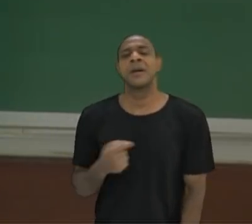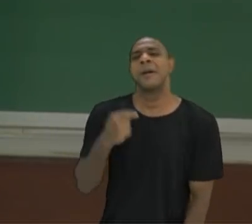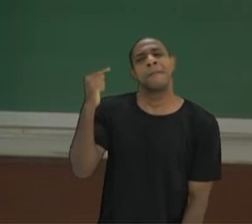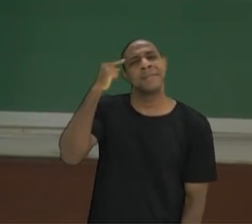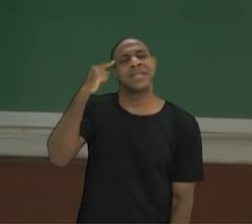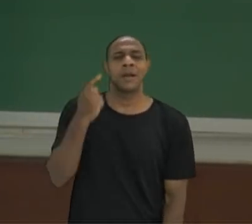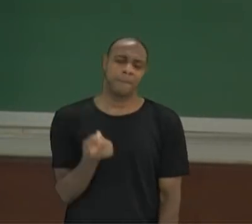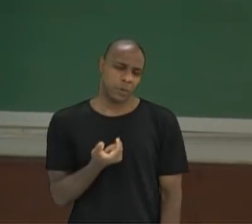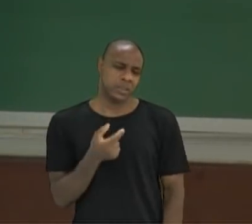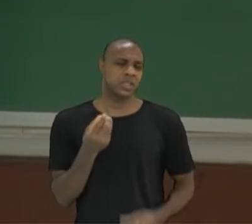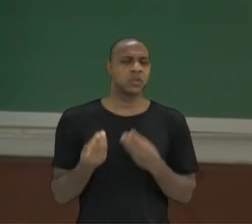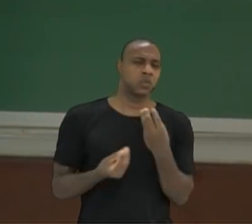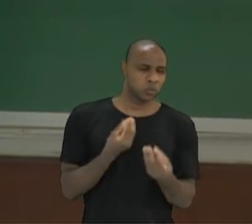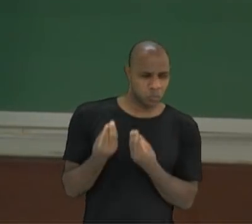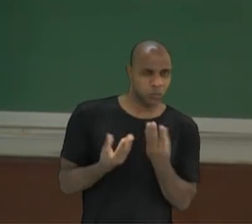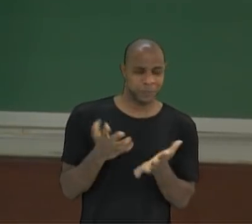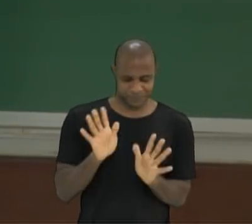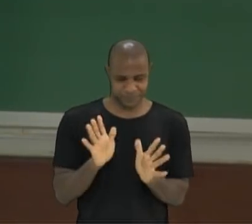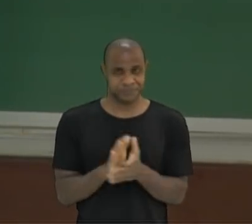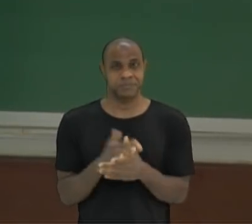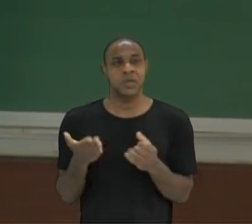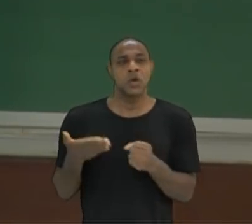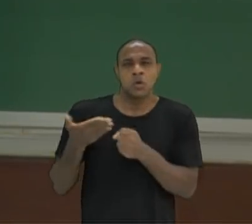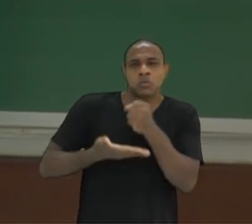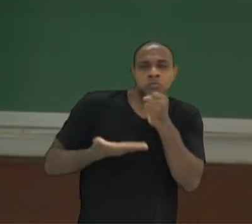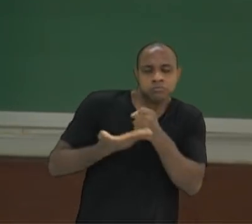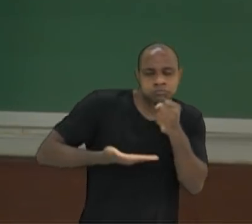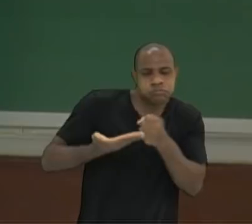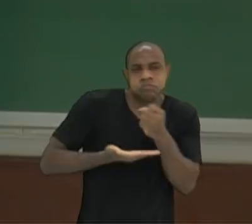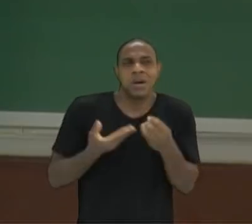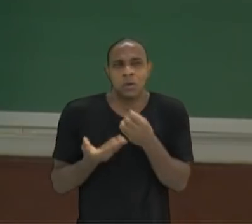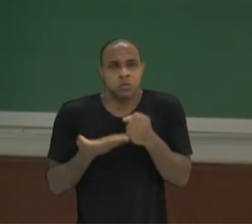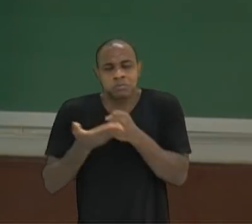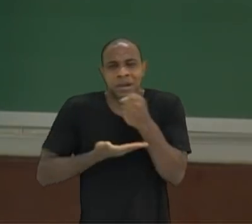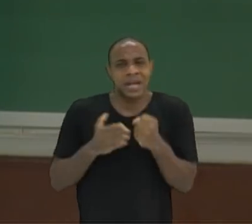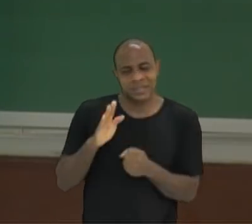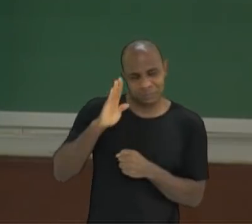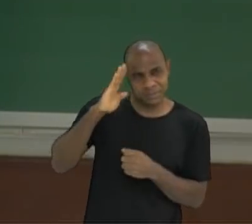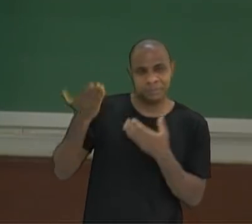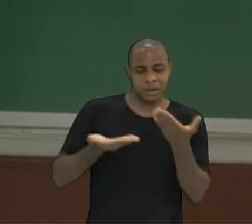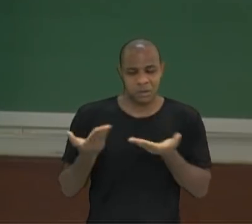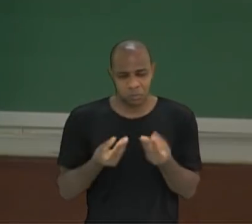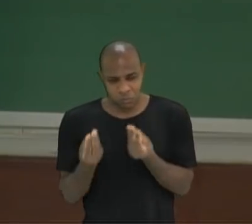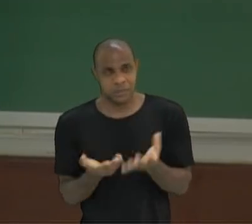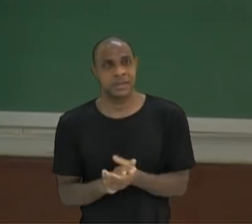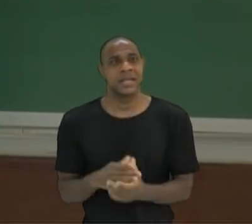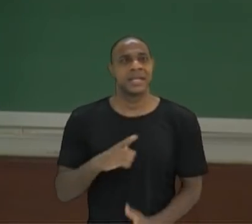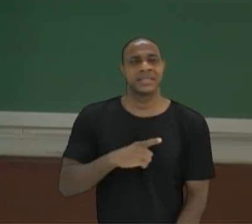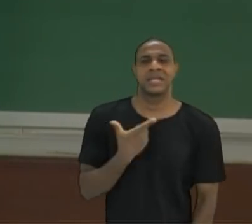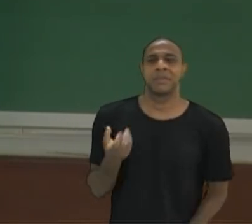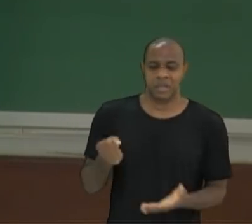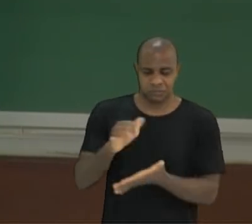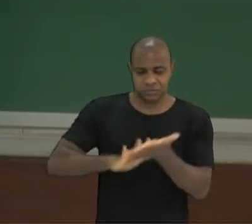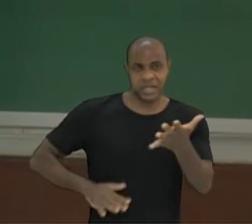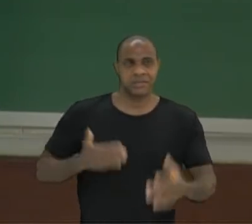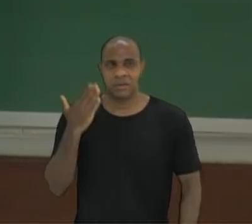pensar um pouquinho, pensando realmente os fundamentos desse sistema de posicionamento global. Temos aqui um exercício. Quais os